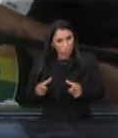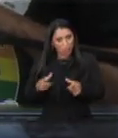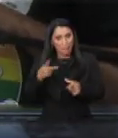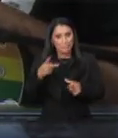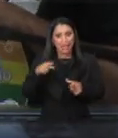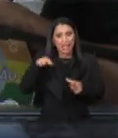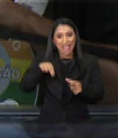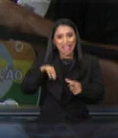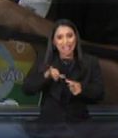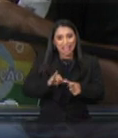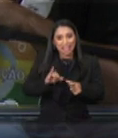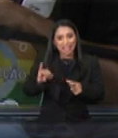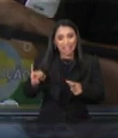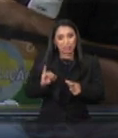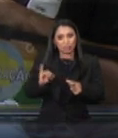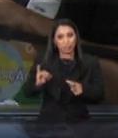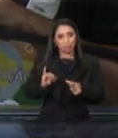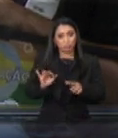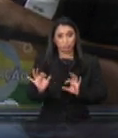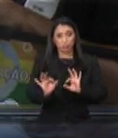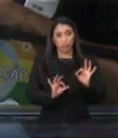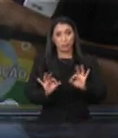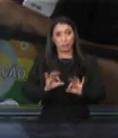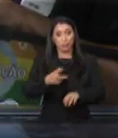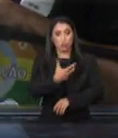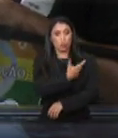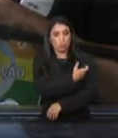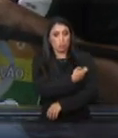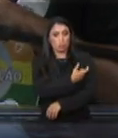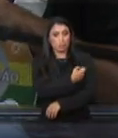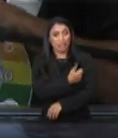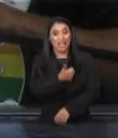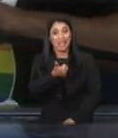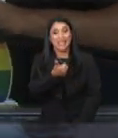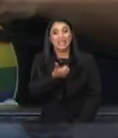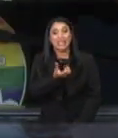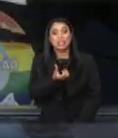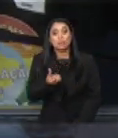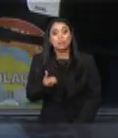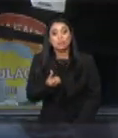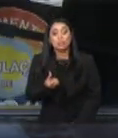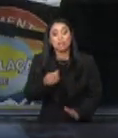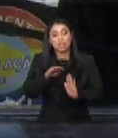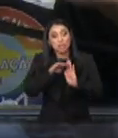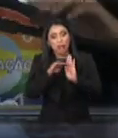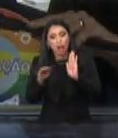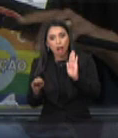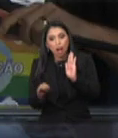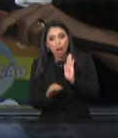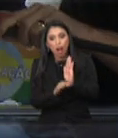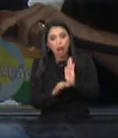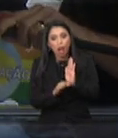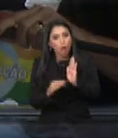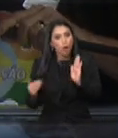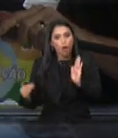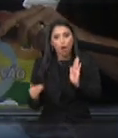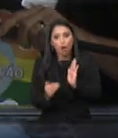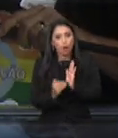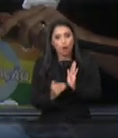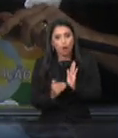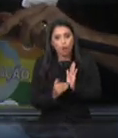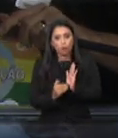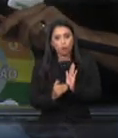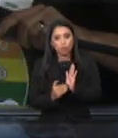pnir no plano nacional de imunização 16º lugar é quase na da fila Mas porque